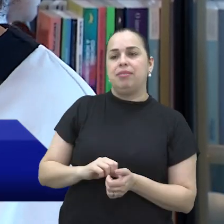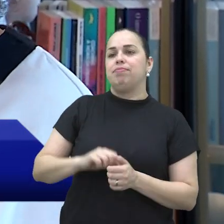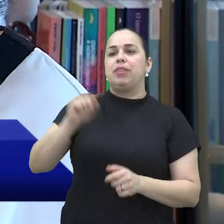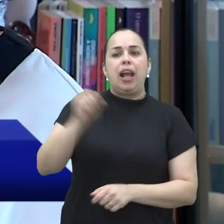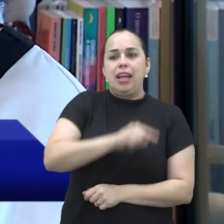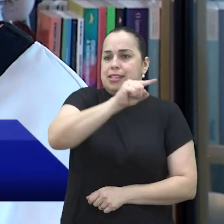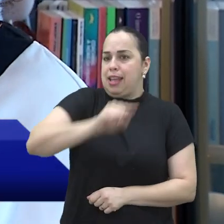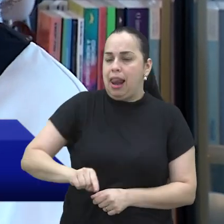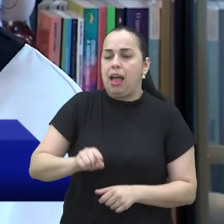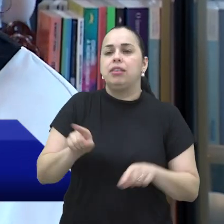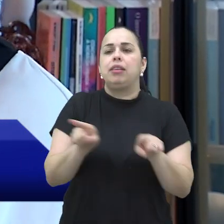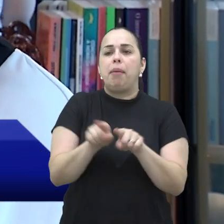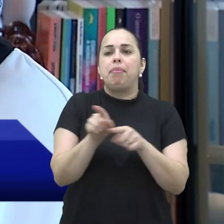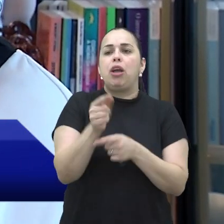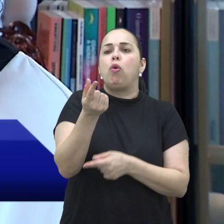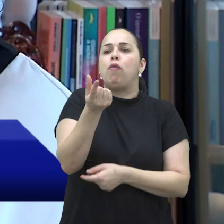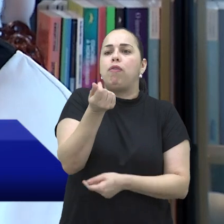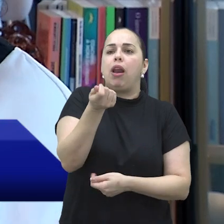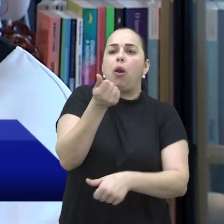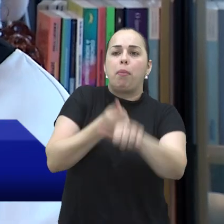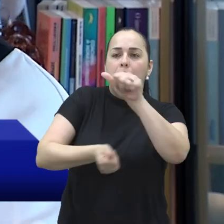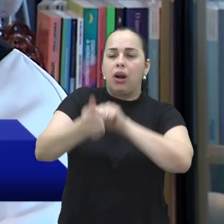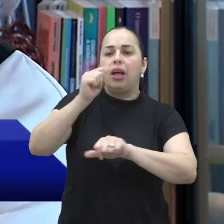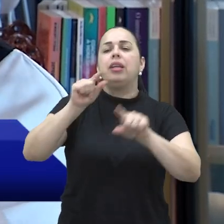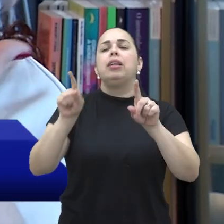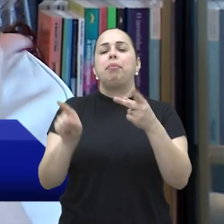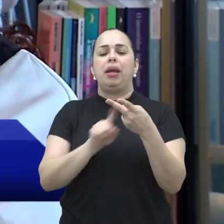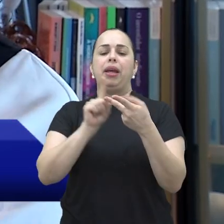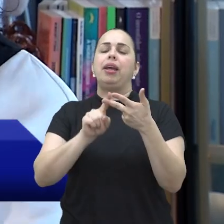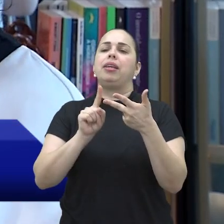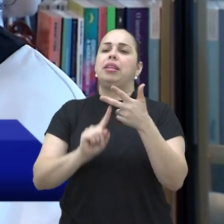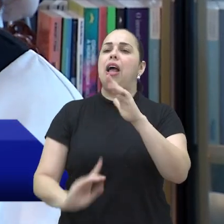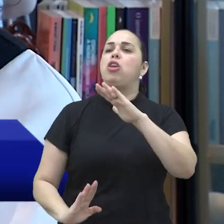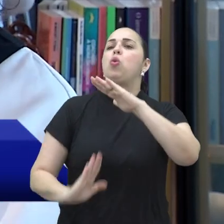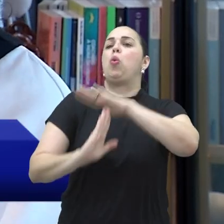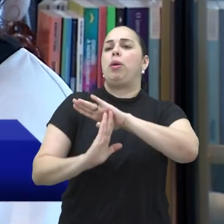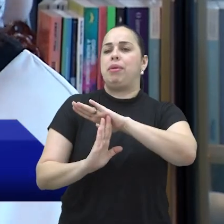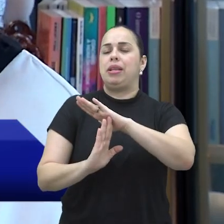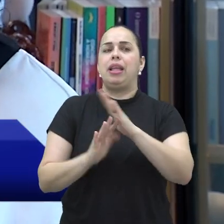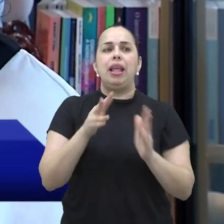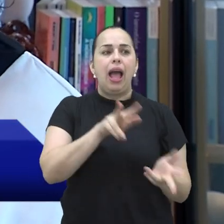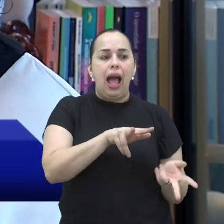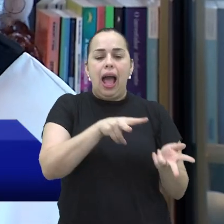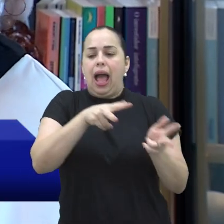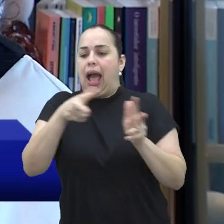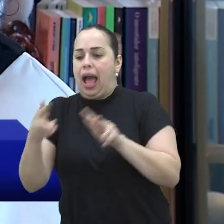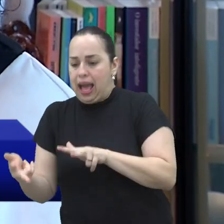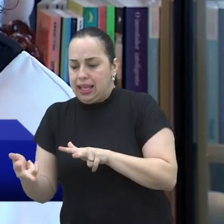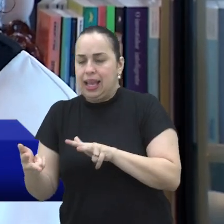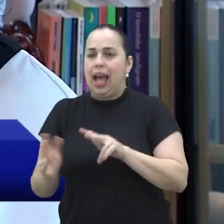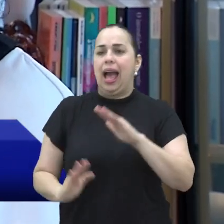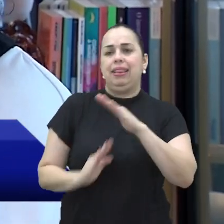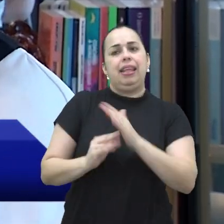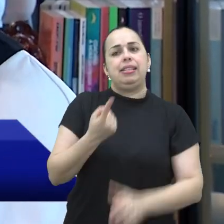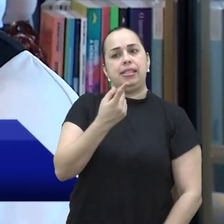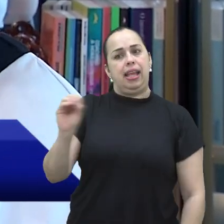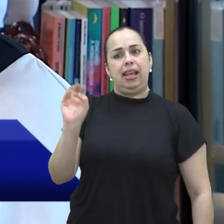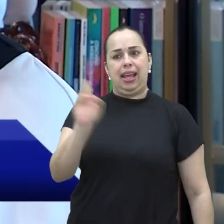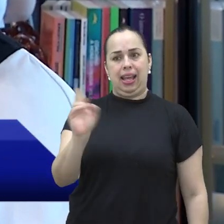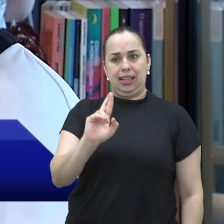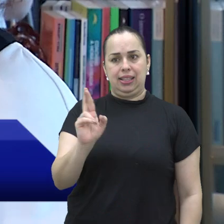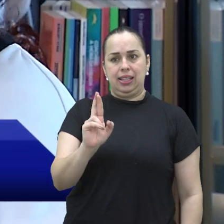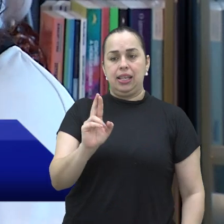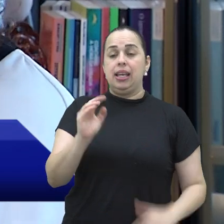qualquer momento, alterar os valores ou colocar um limite. Só aceito se for uma transferência, por exemplo, até R$